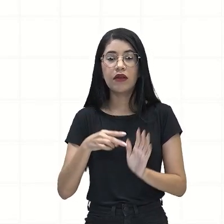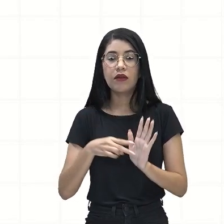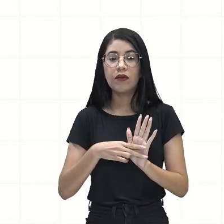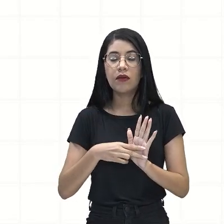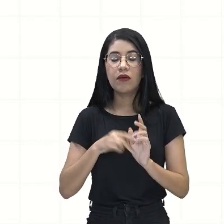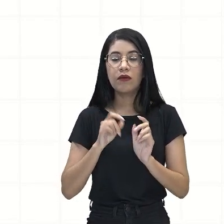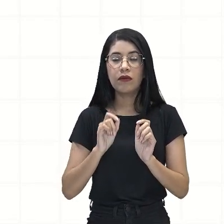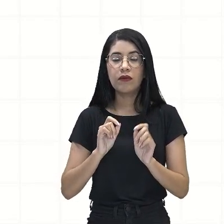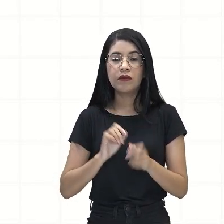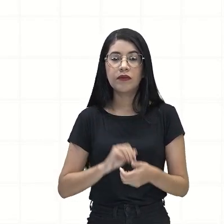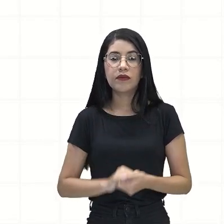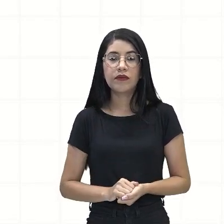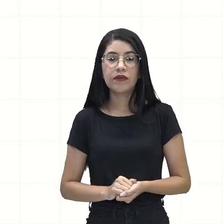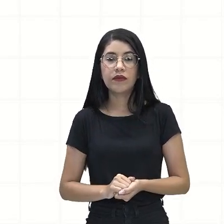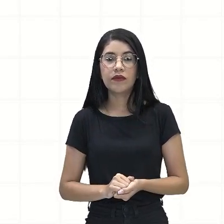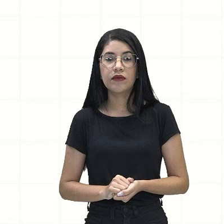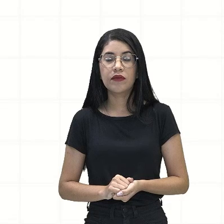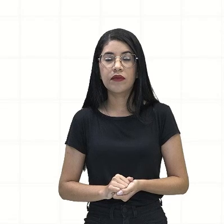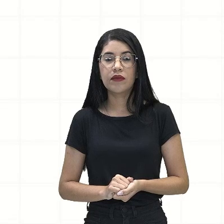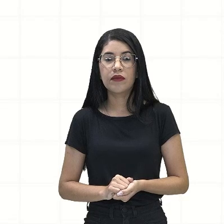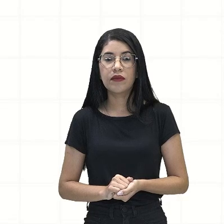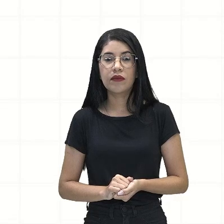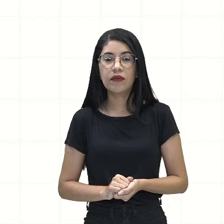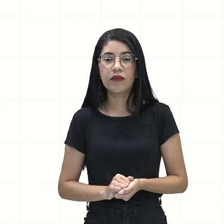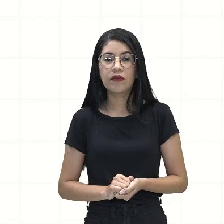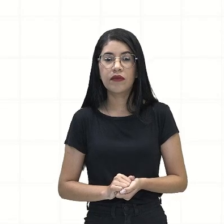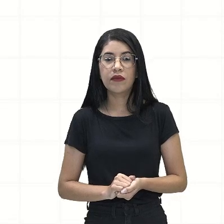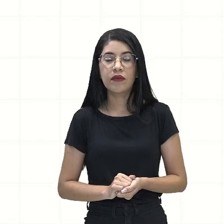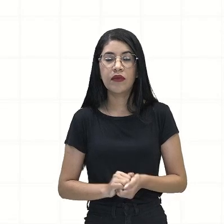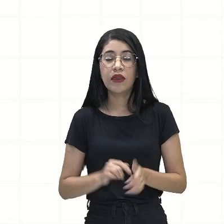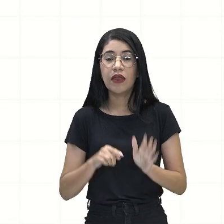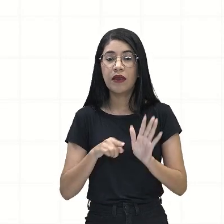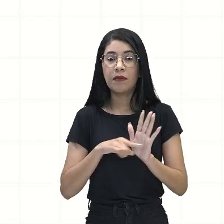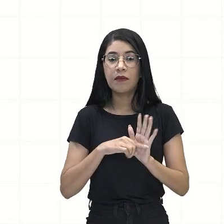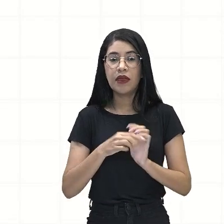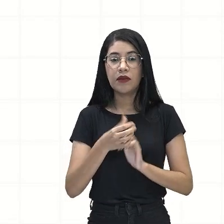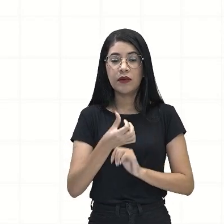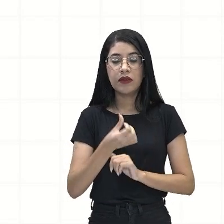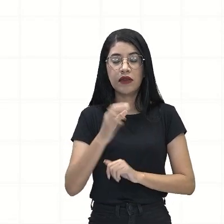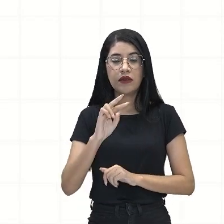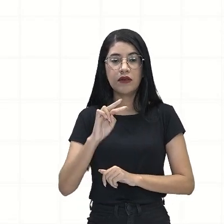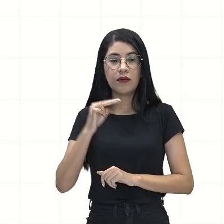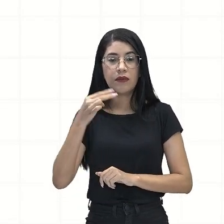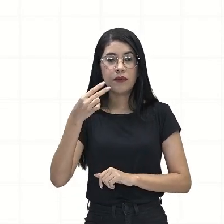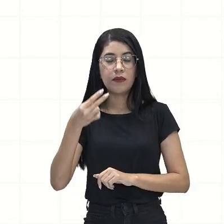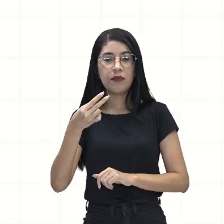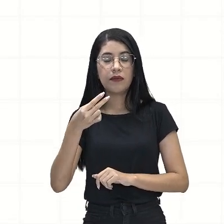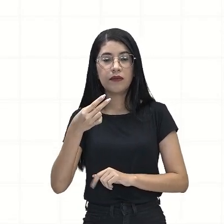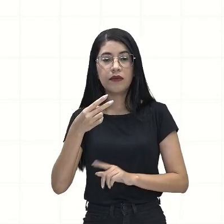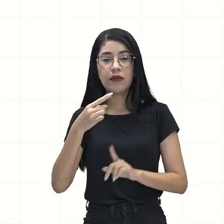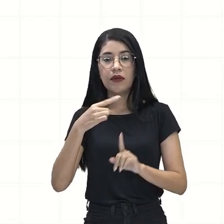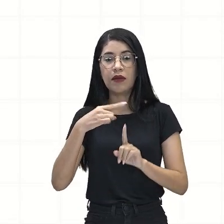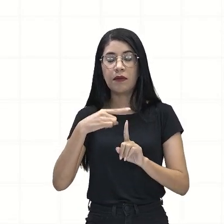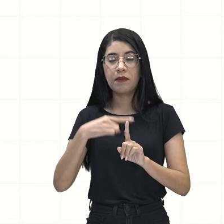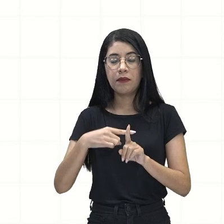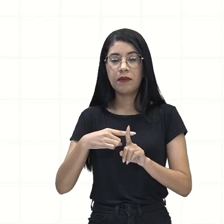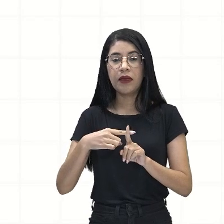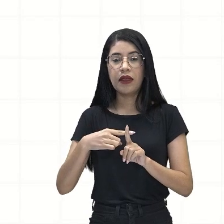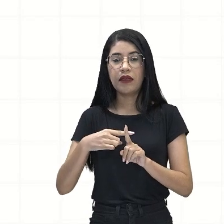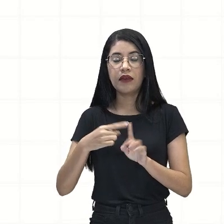esses dois valores aí elevado ao quadrado. Então, menos 6 ao quadrado, aí você vai somar,